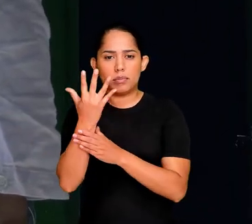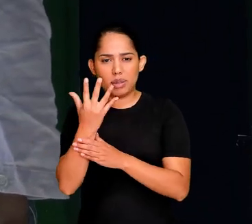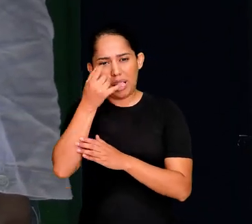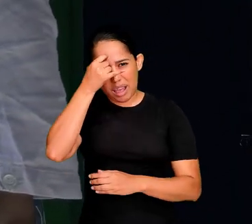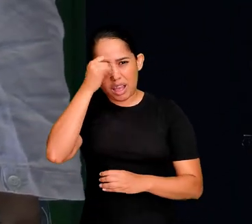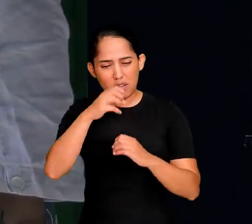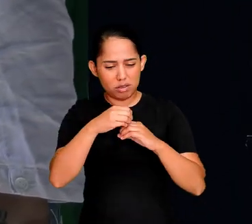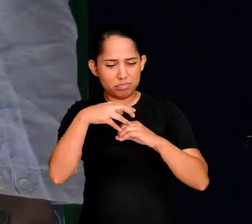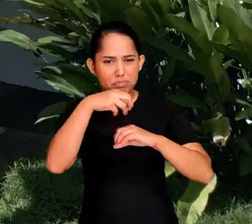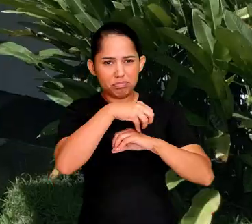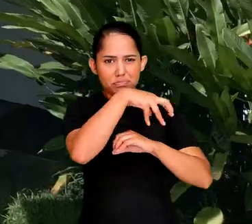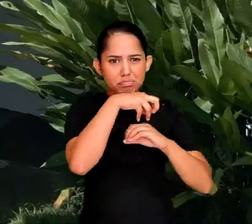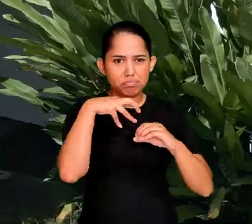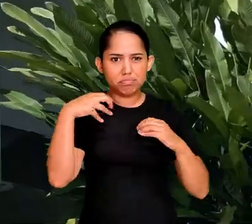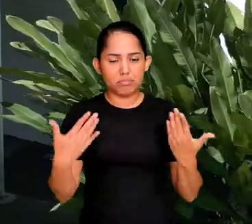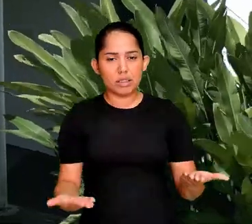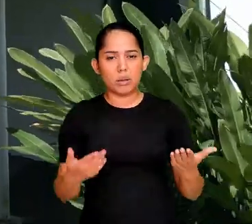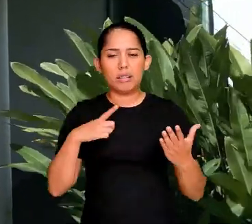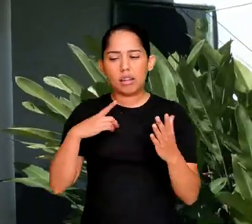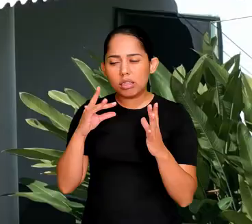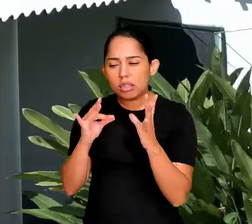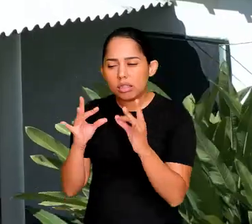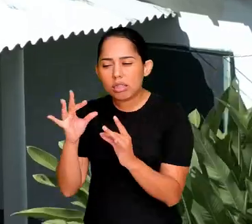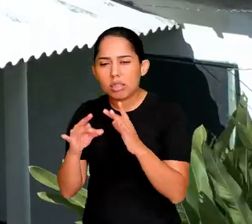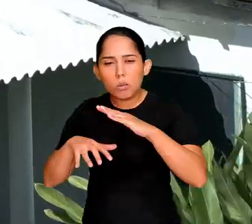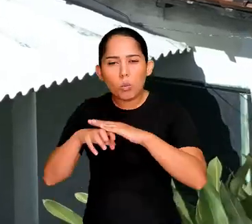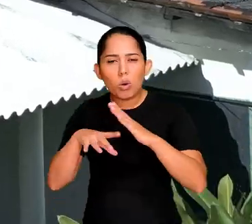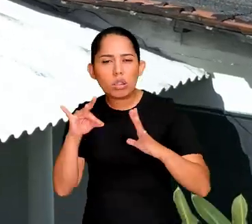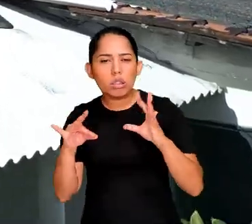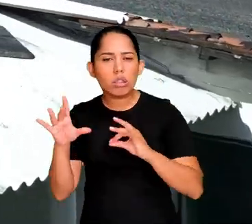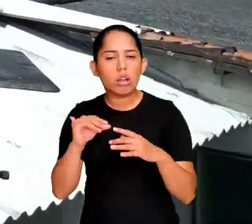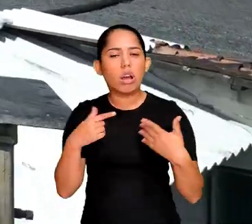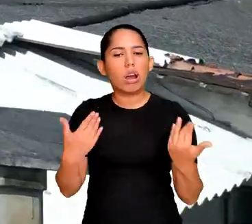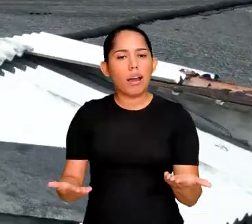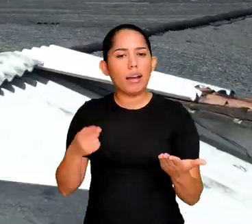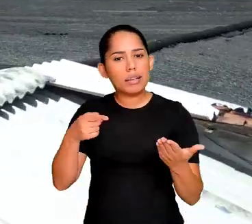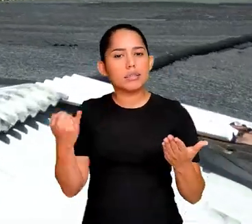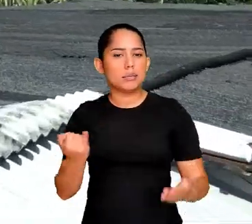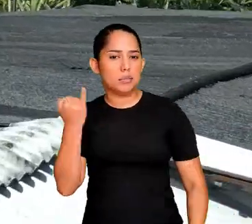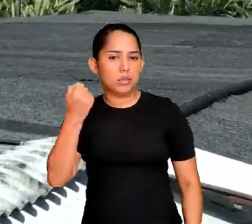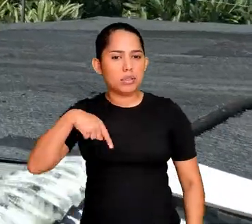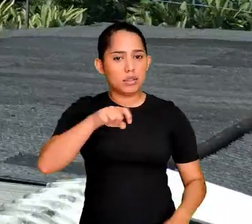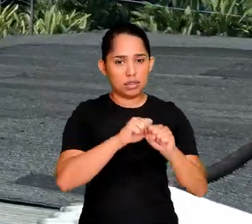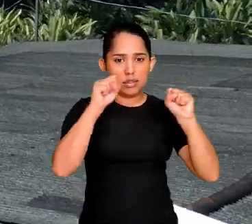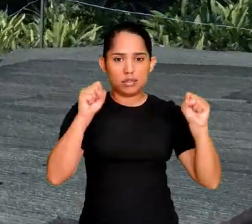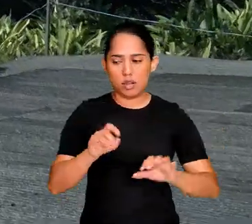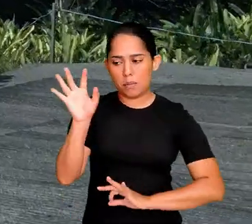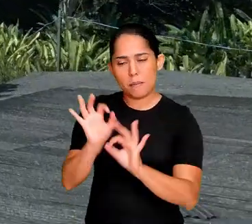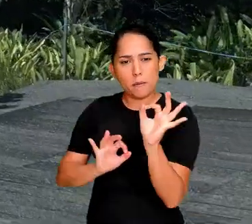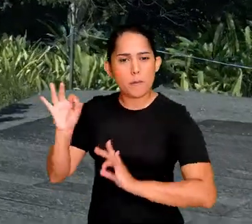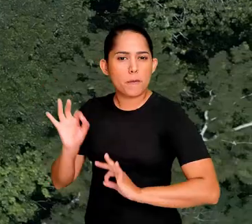plantas contra os fungos. Então, num sistema úmido como o nosso, ele é fundamental no nosso sistema de